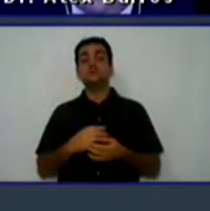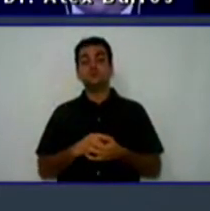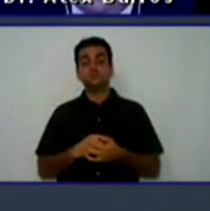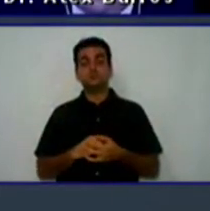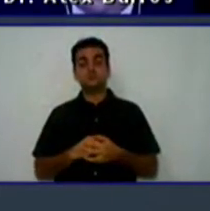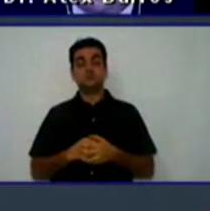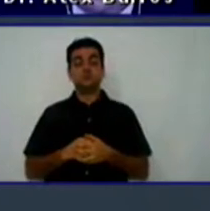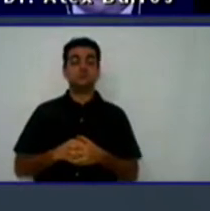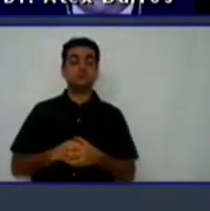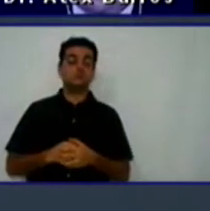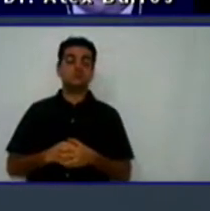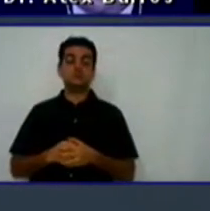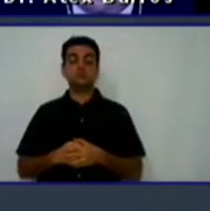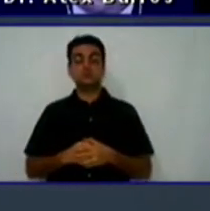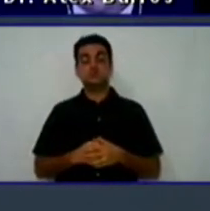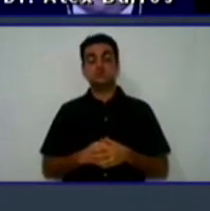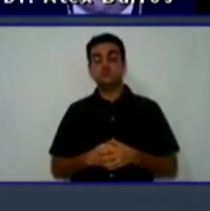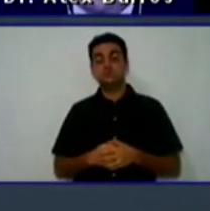advocatícios.